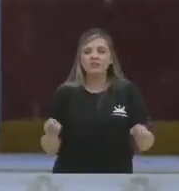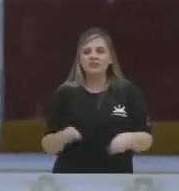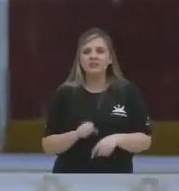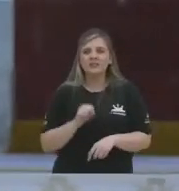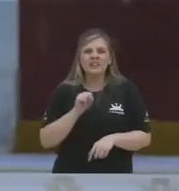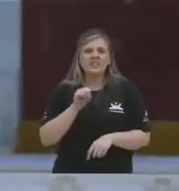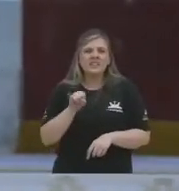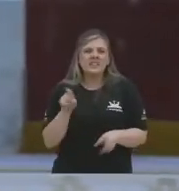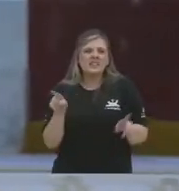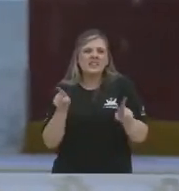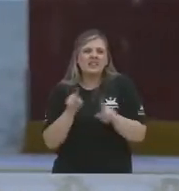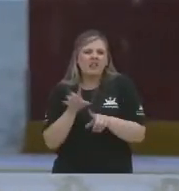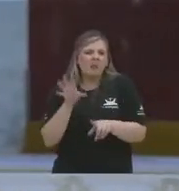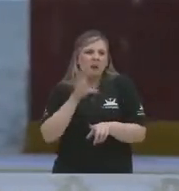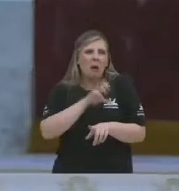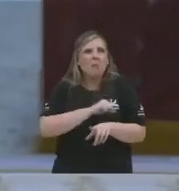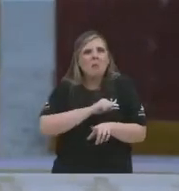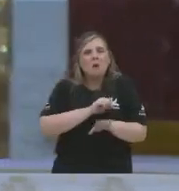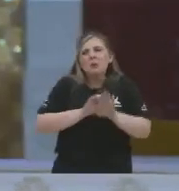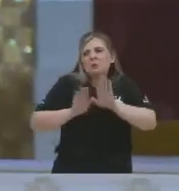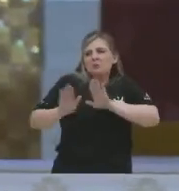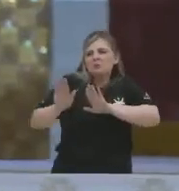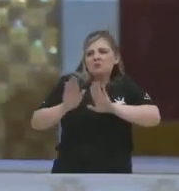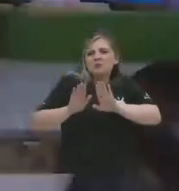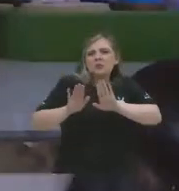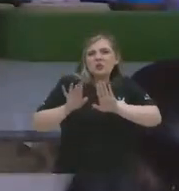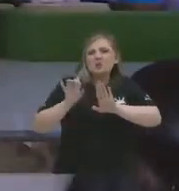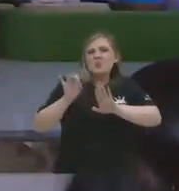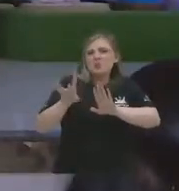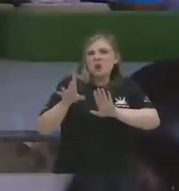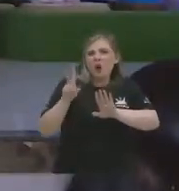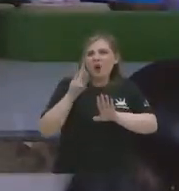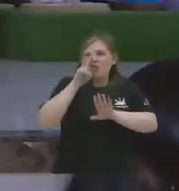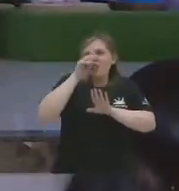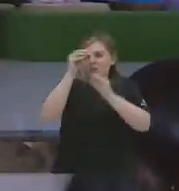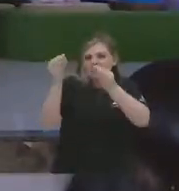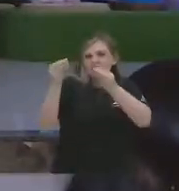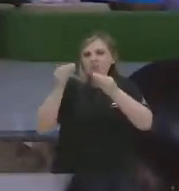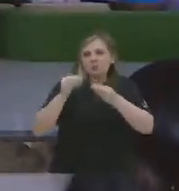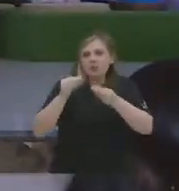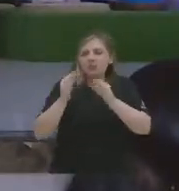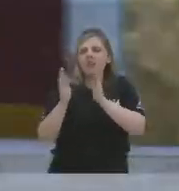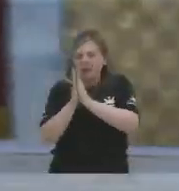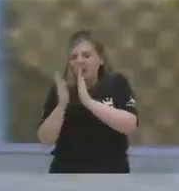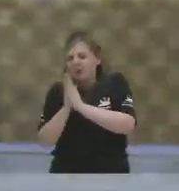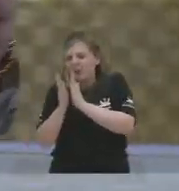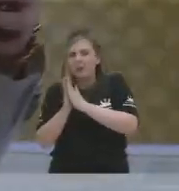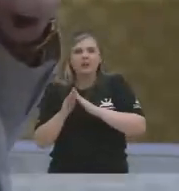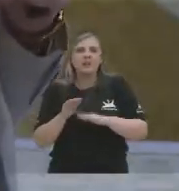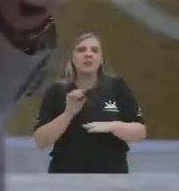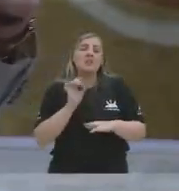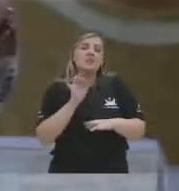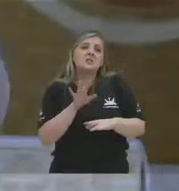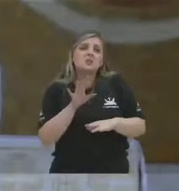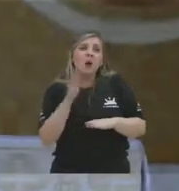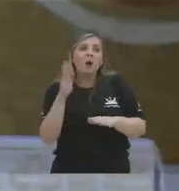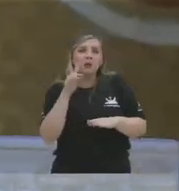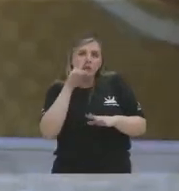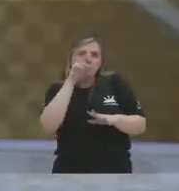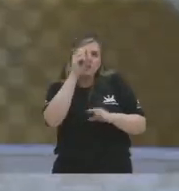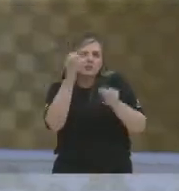é um amor parcial. Não, eu só sustento quem faz a oração. Eu só sustento quem olha para